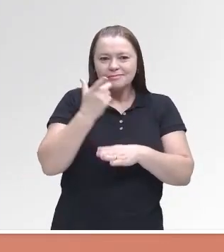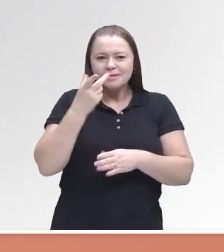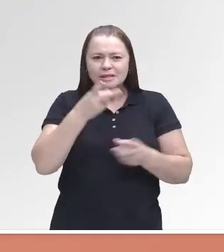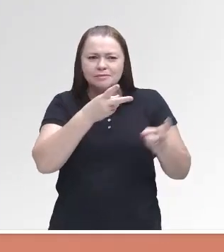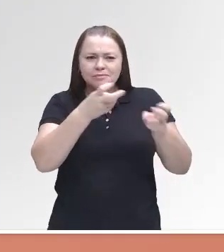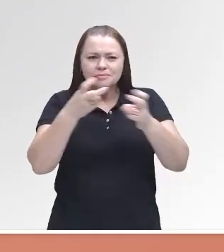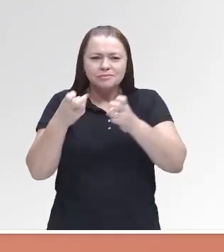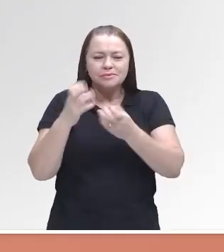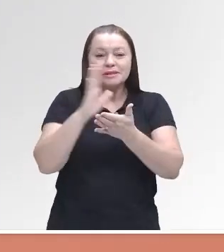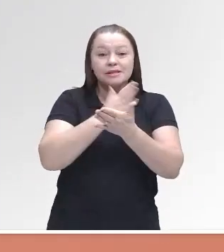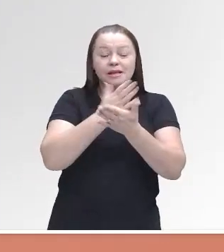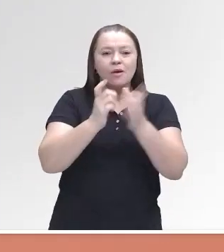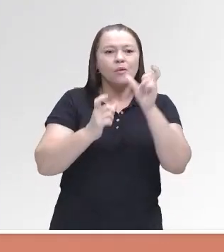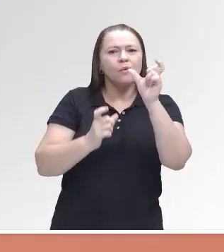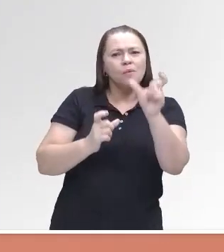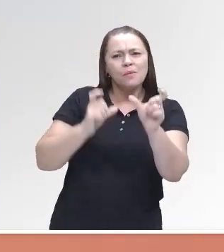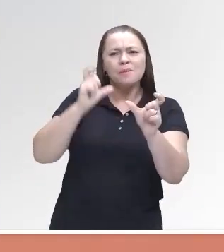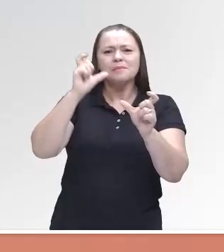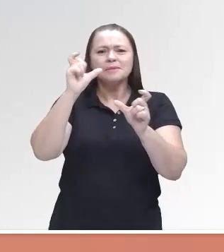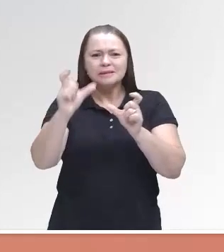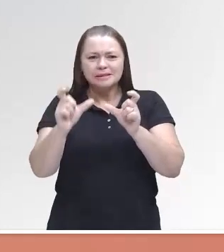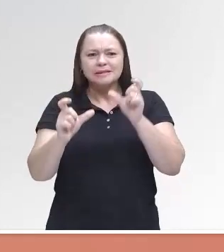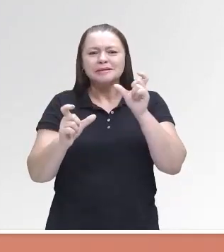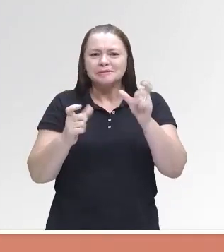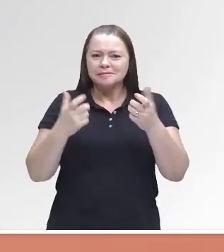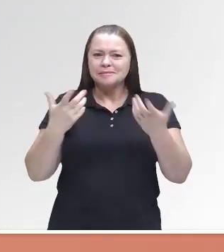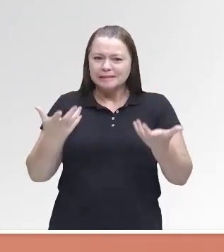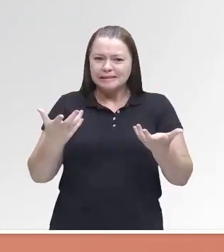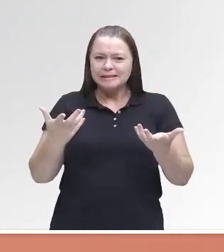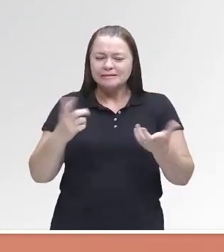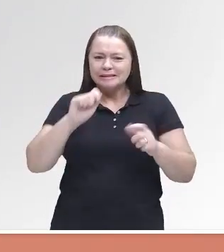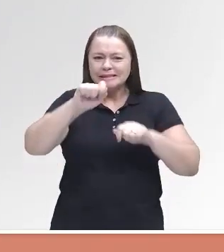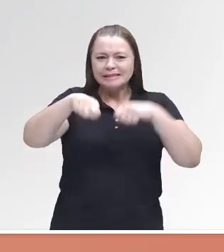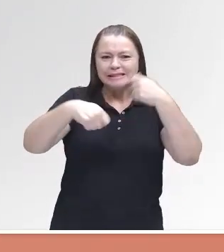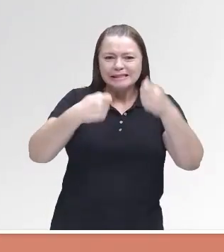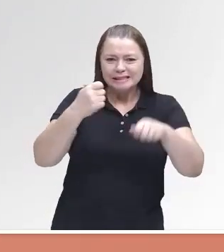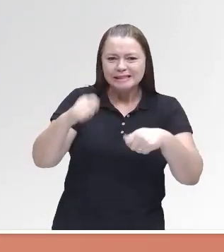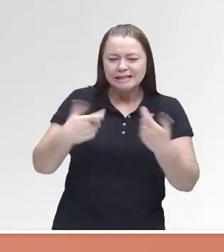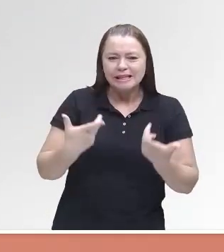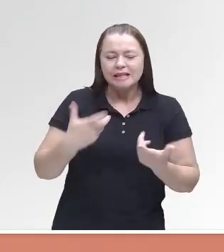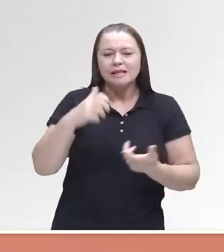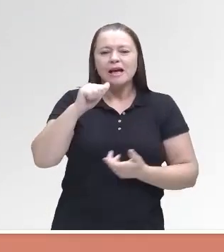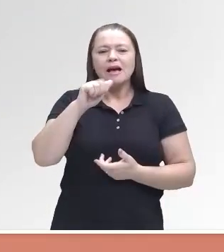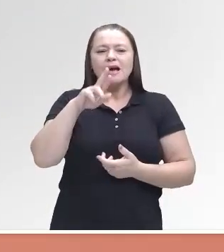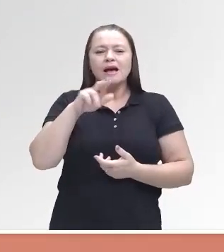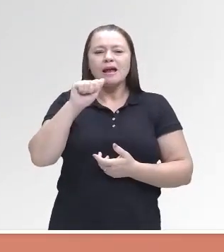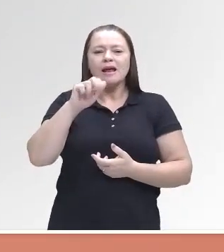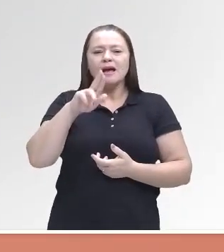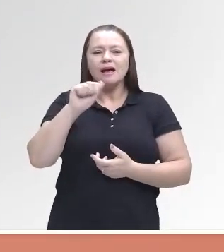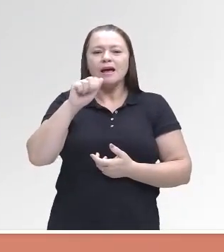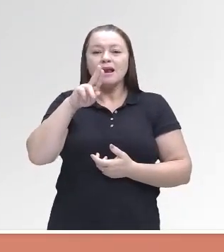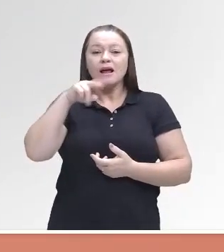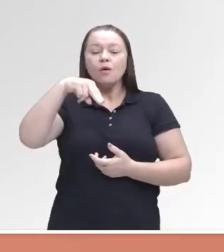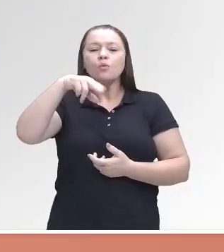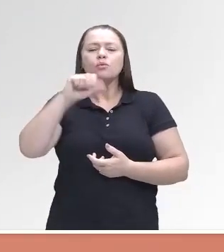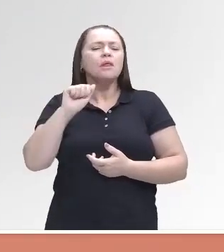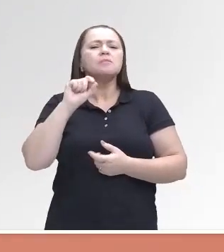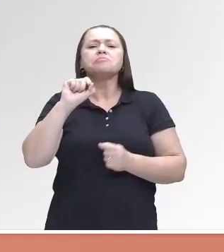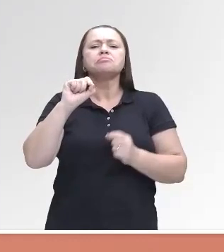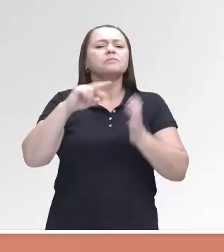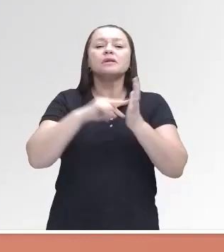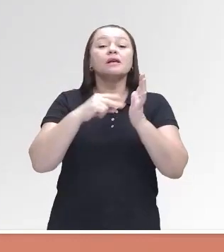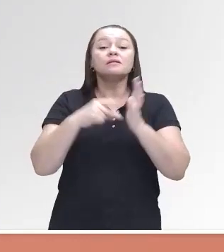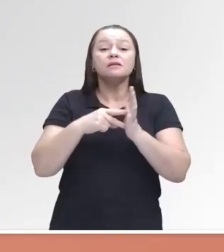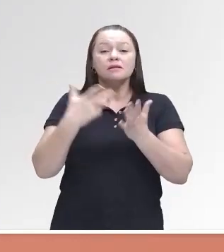algumas palavras aí nesse texto? Araraúna, por exemplo. O que é Araraúna?